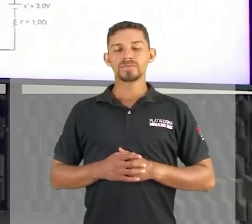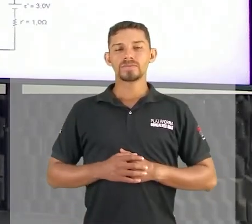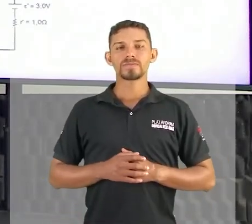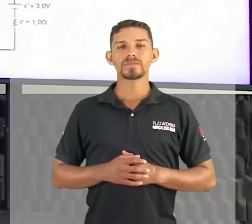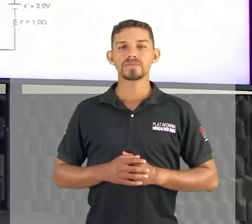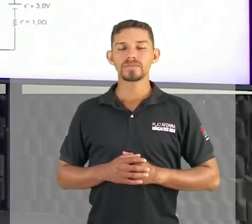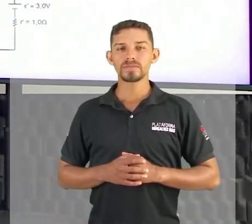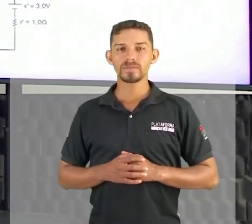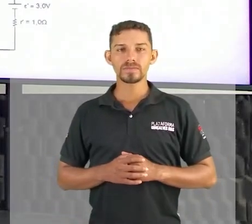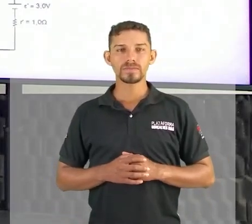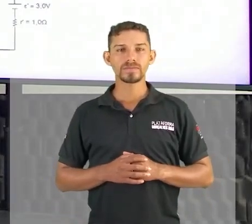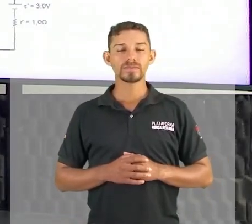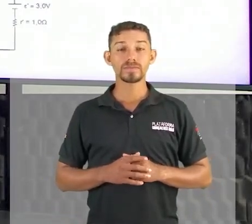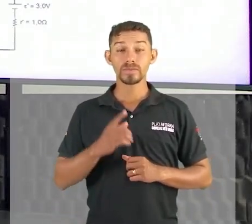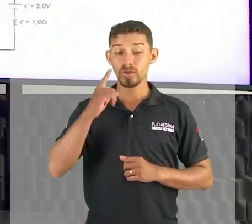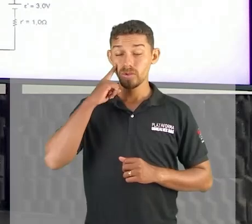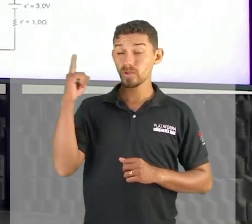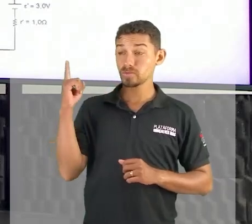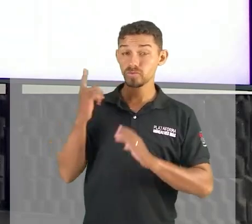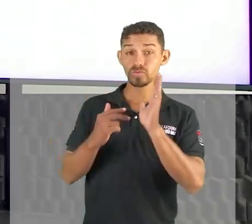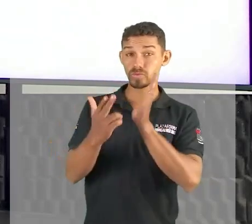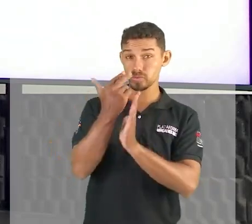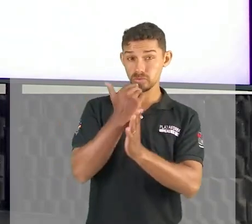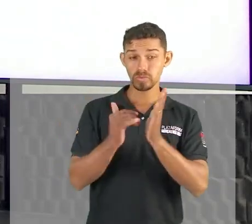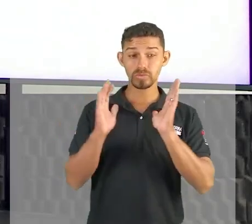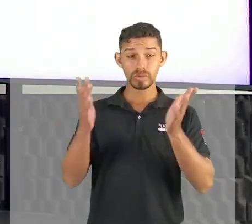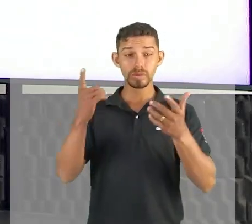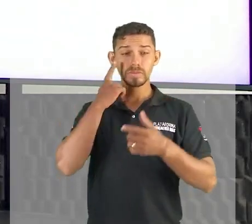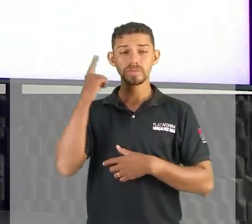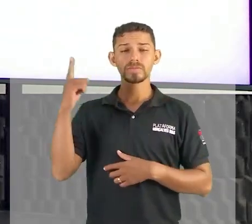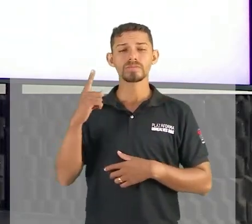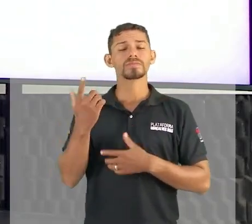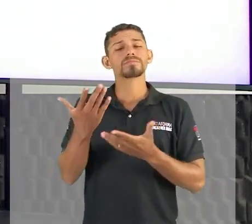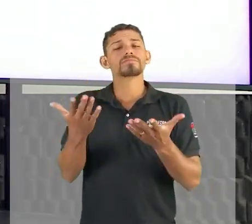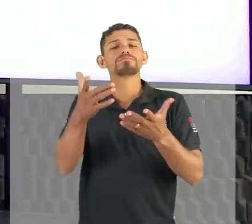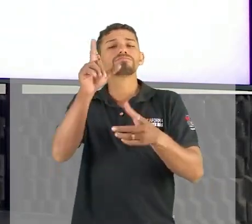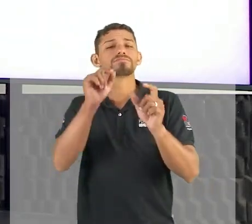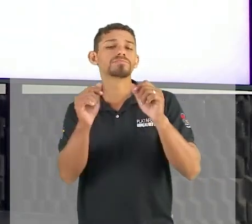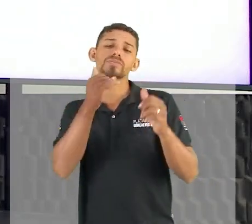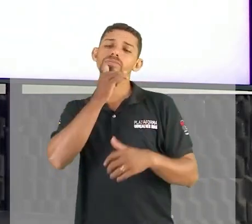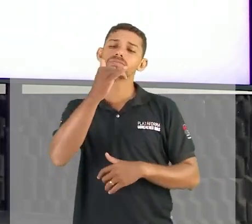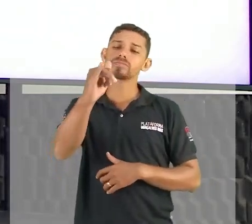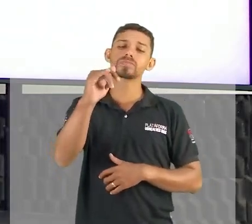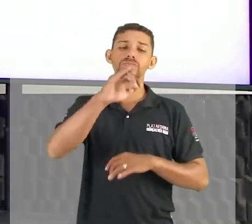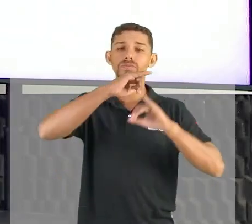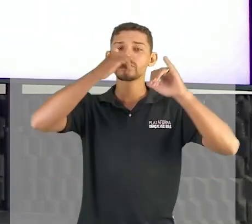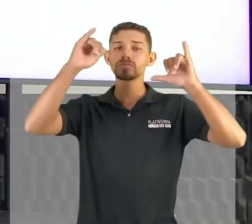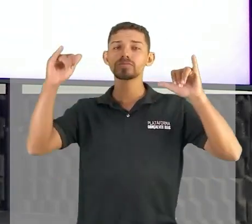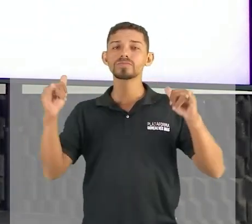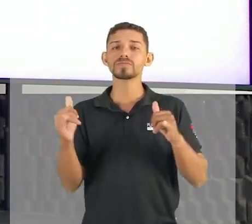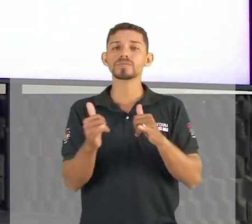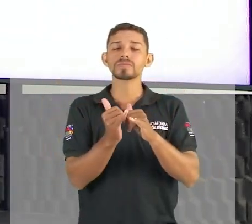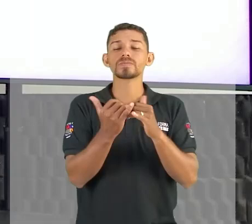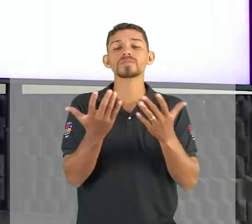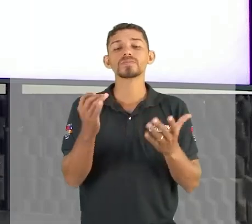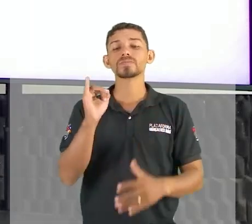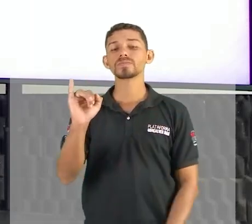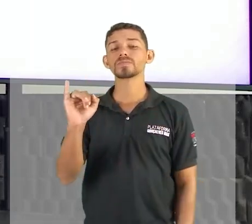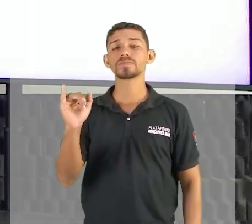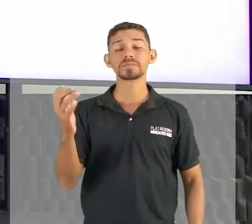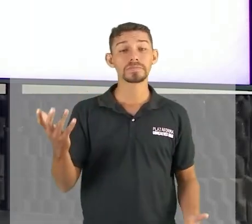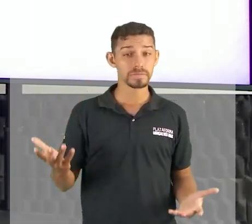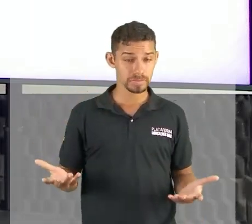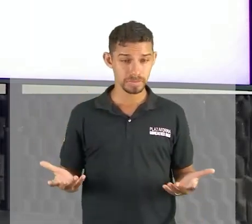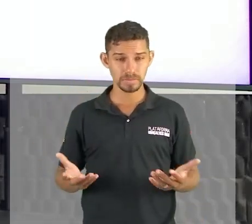certo vamos ver o que que ele pede o sistema tá aí ele diz assim ó determine a corrente elétrica que percorre esse circuito turma